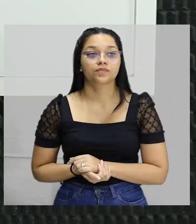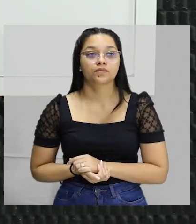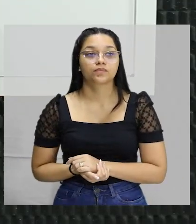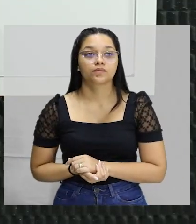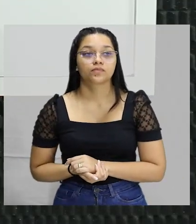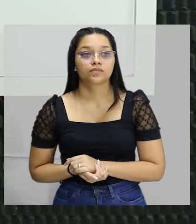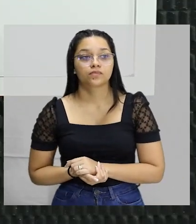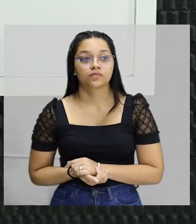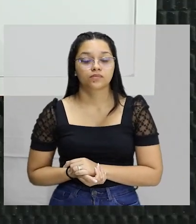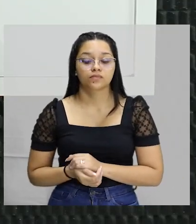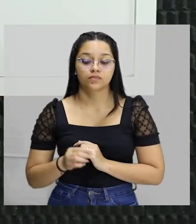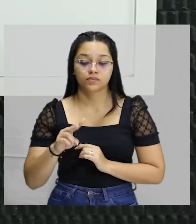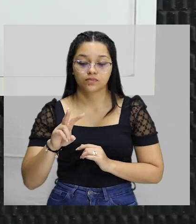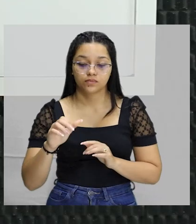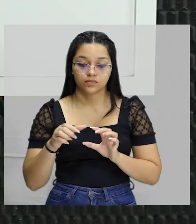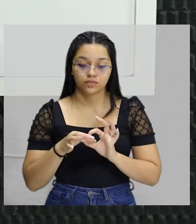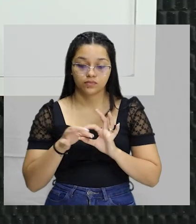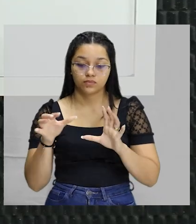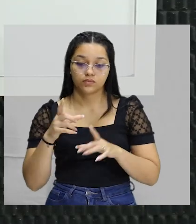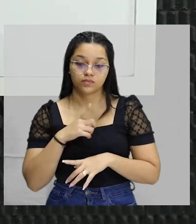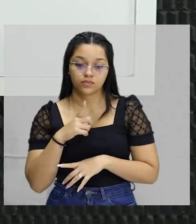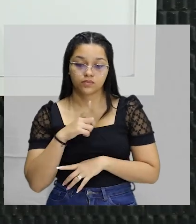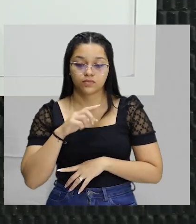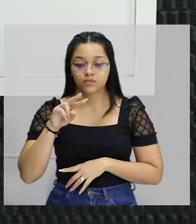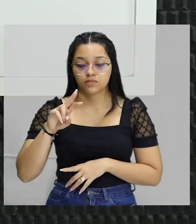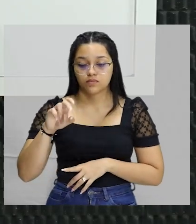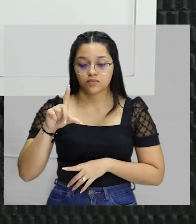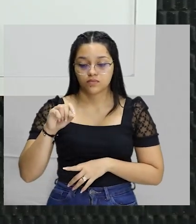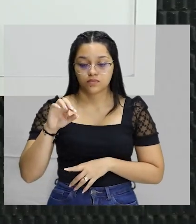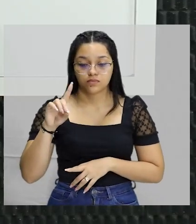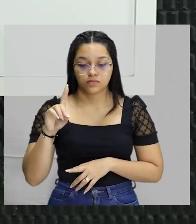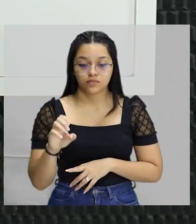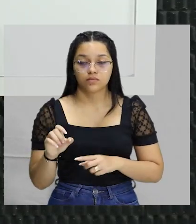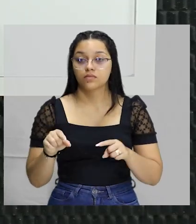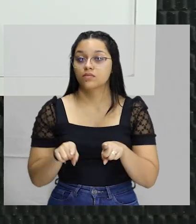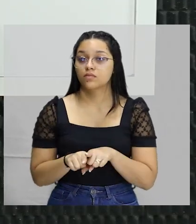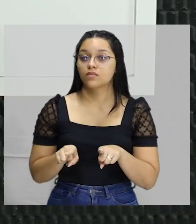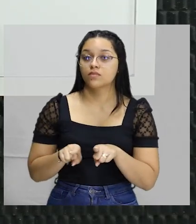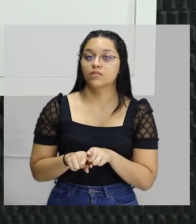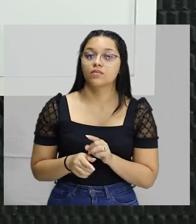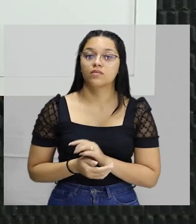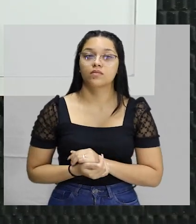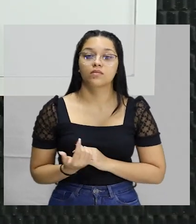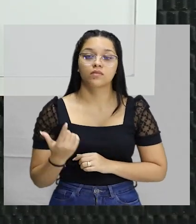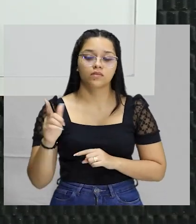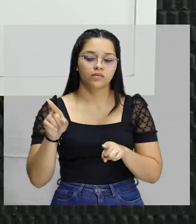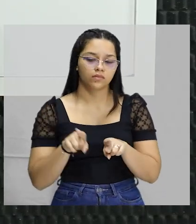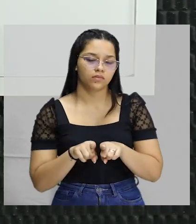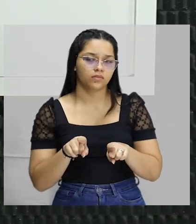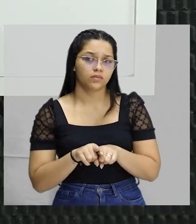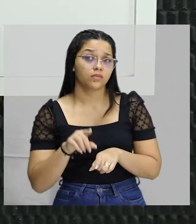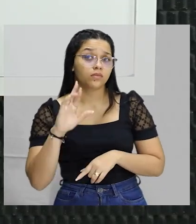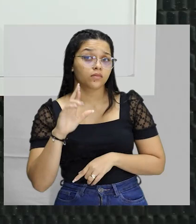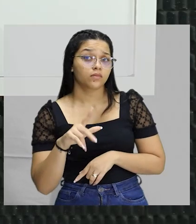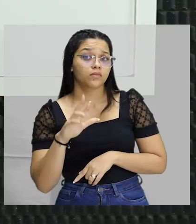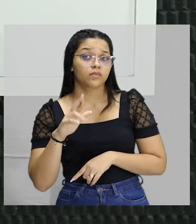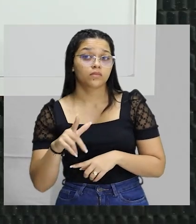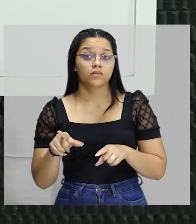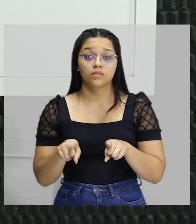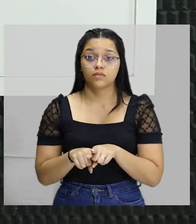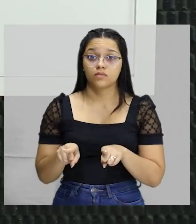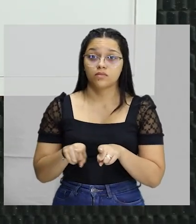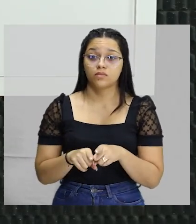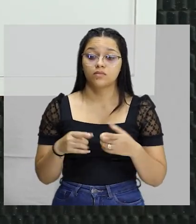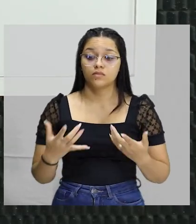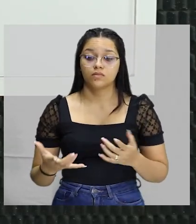meio sólido, eles vão se propagar com maior velocidade. Ok? Um outro comportamento diferenciado do meio sólido é